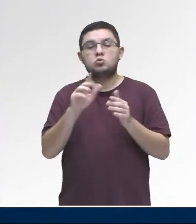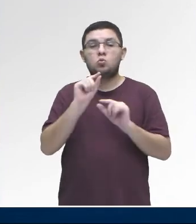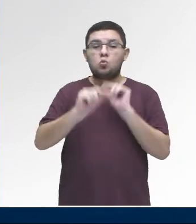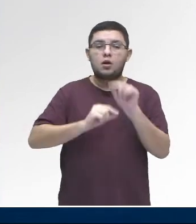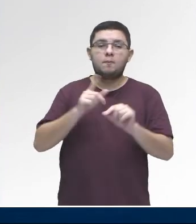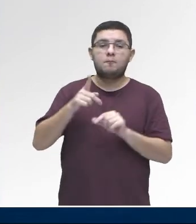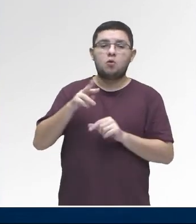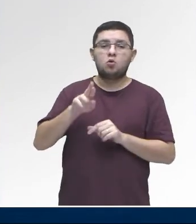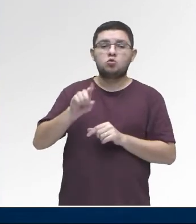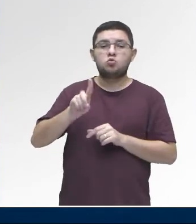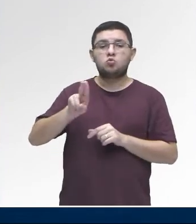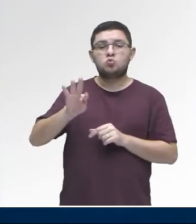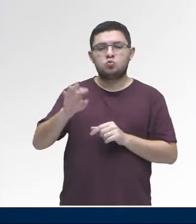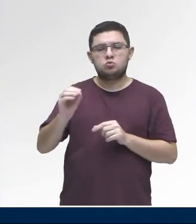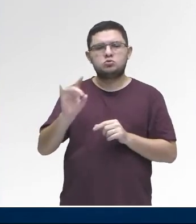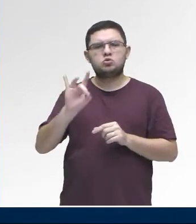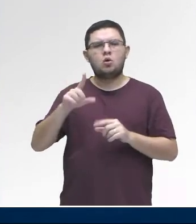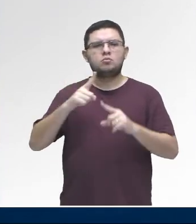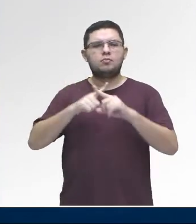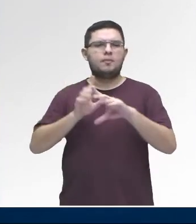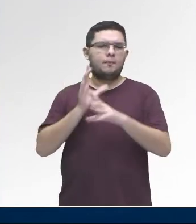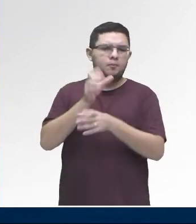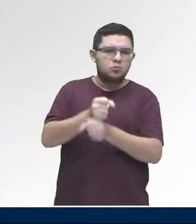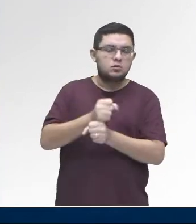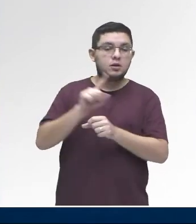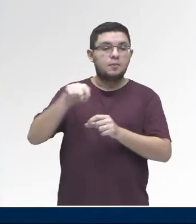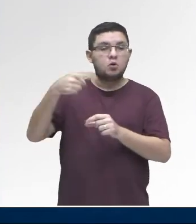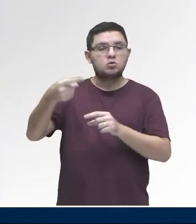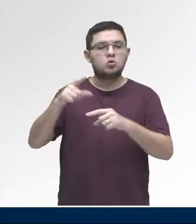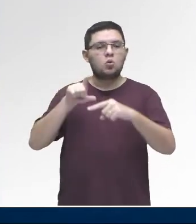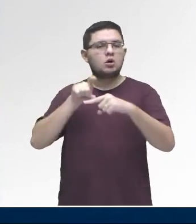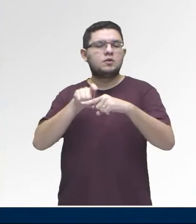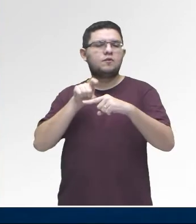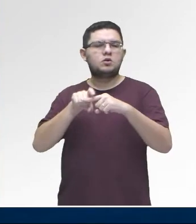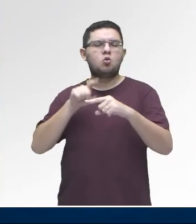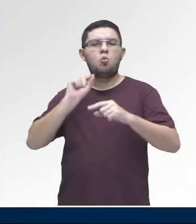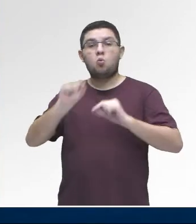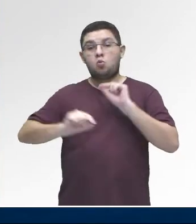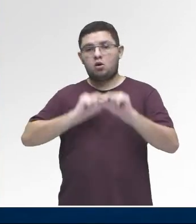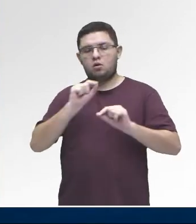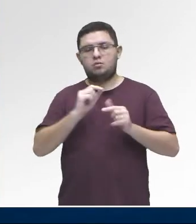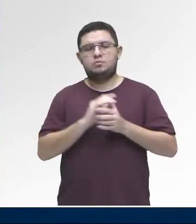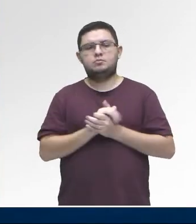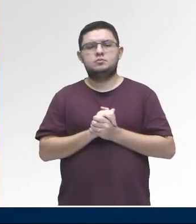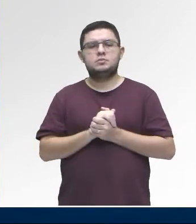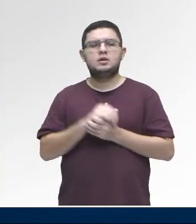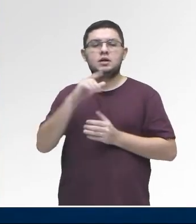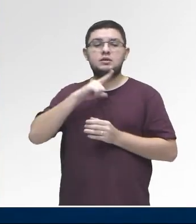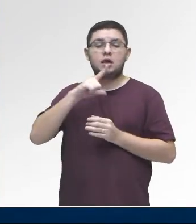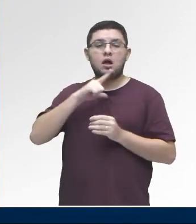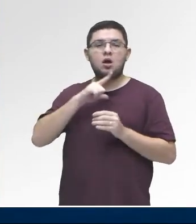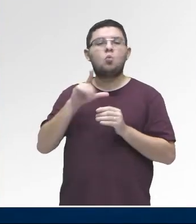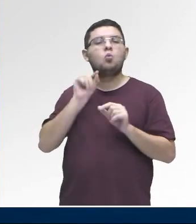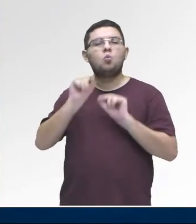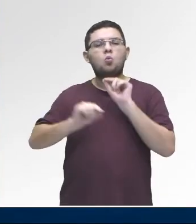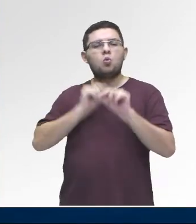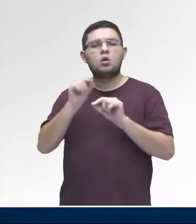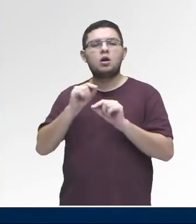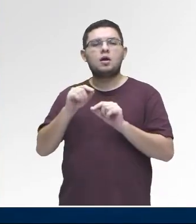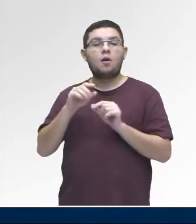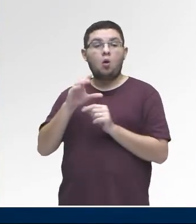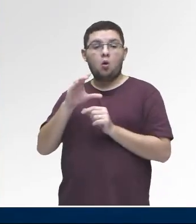vai dividir pela concentração molar do